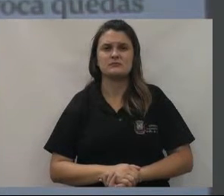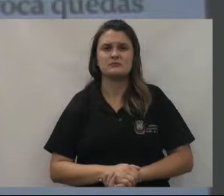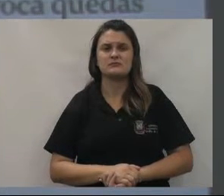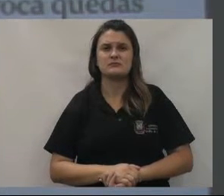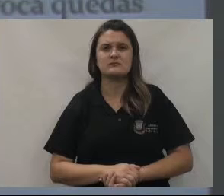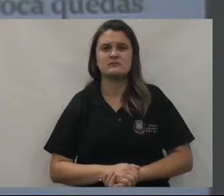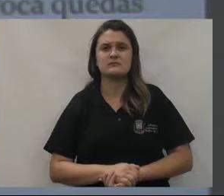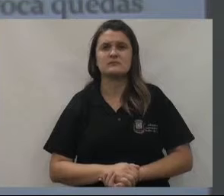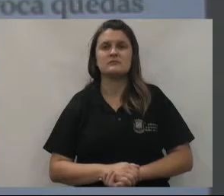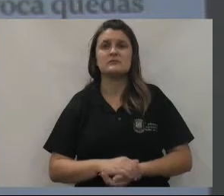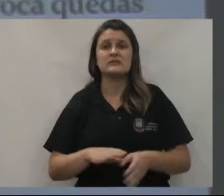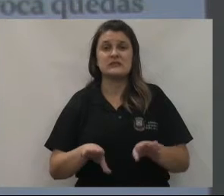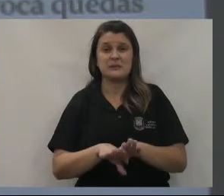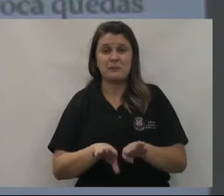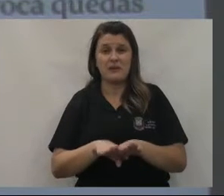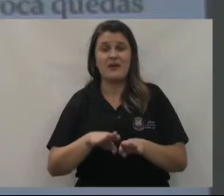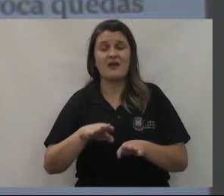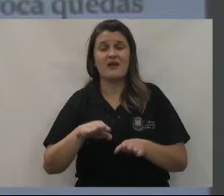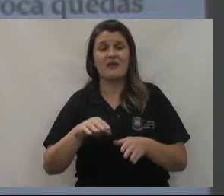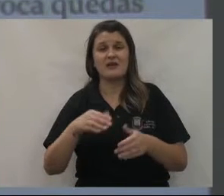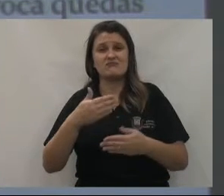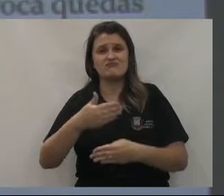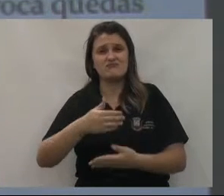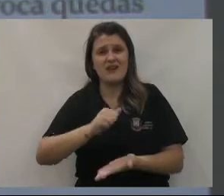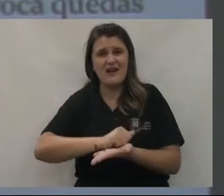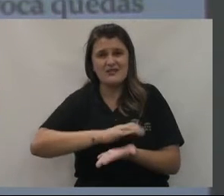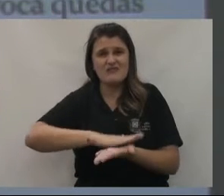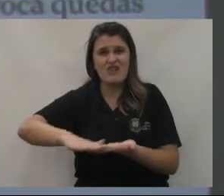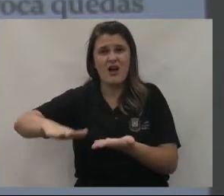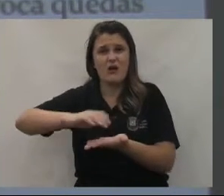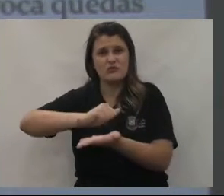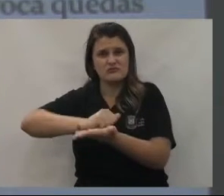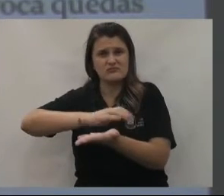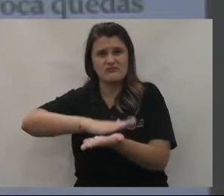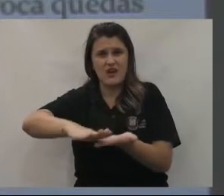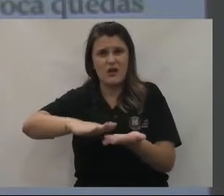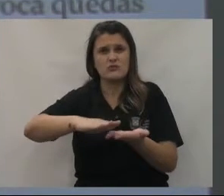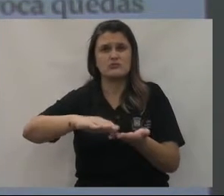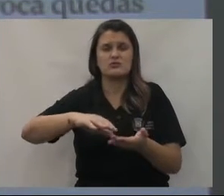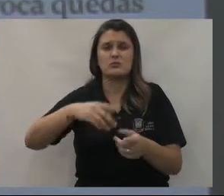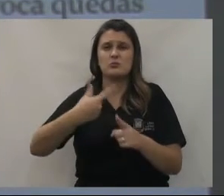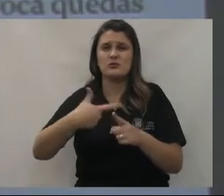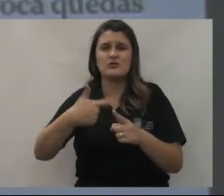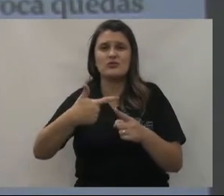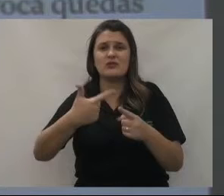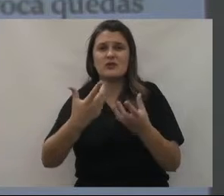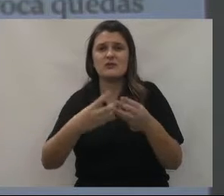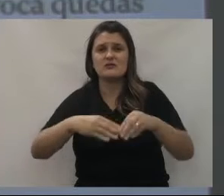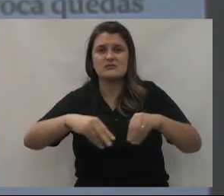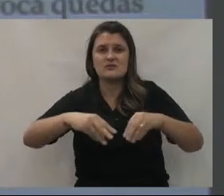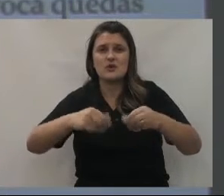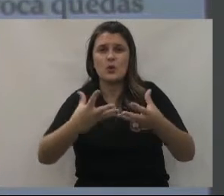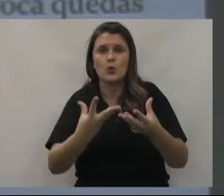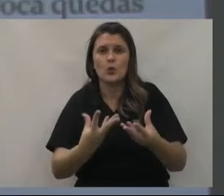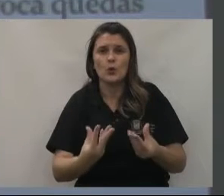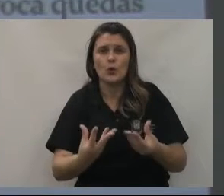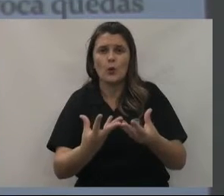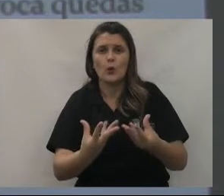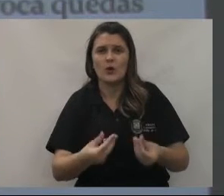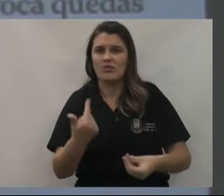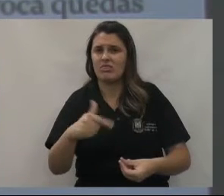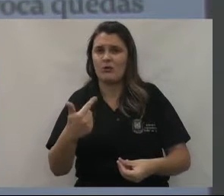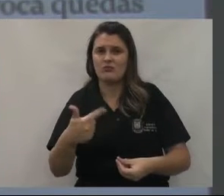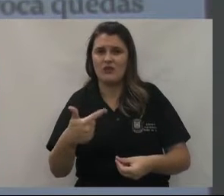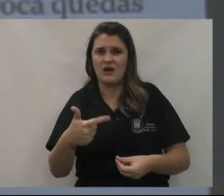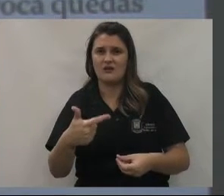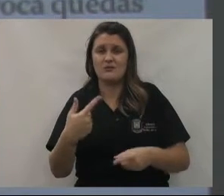Os calçamentos e asfaltos trouxeram um benefício muito grande e um prejuízo maior ainda, porque a água não penetra mais na terra e